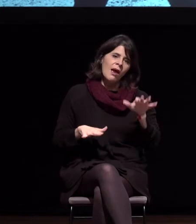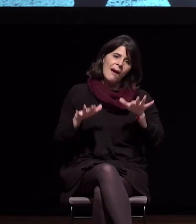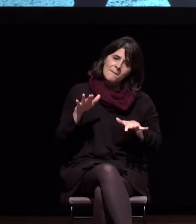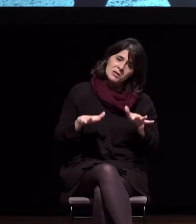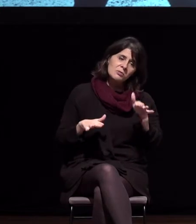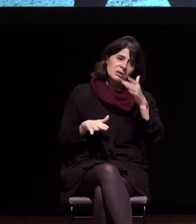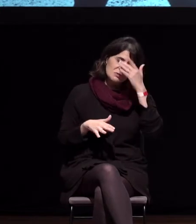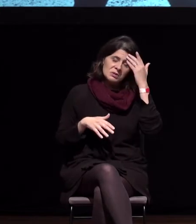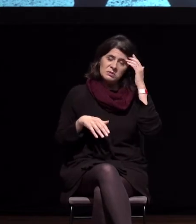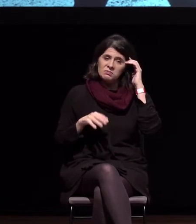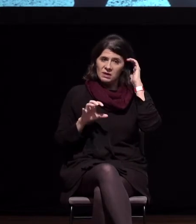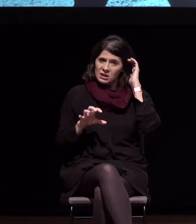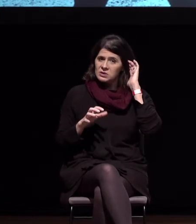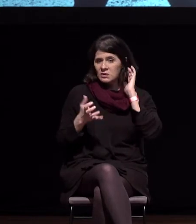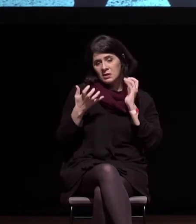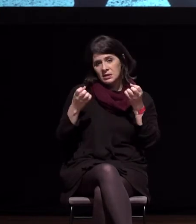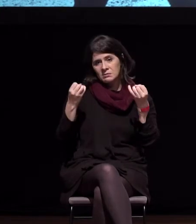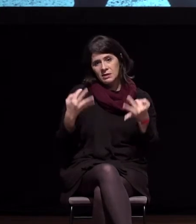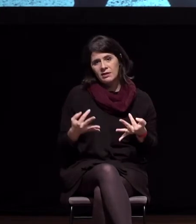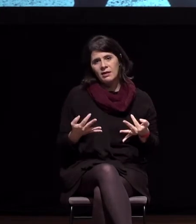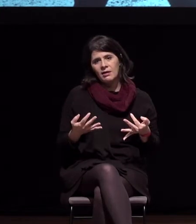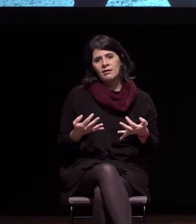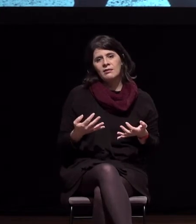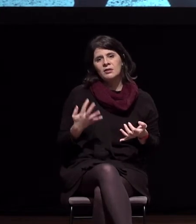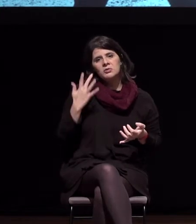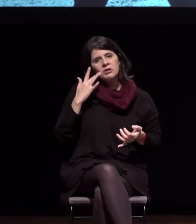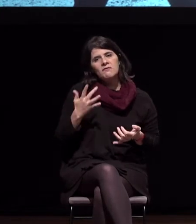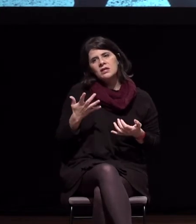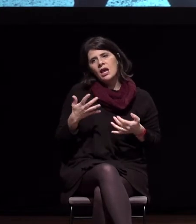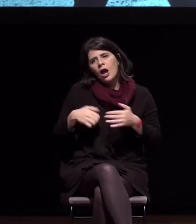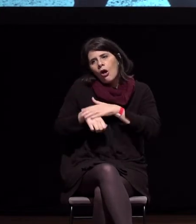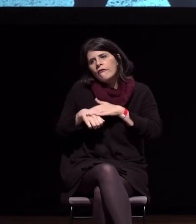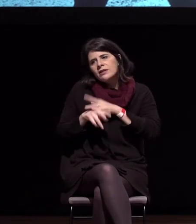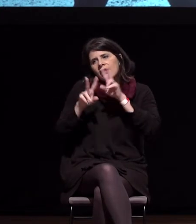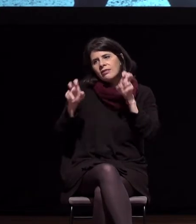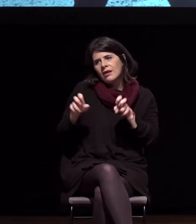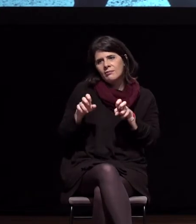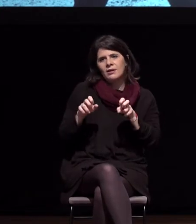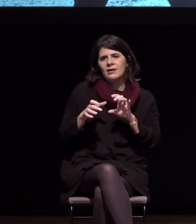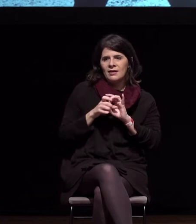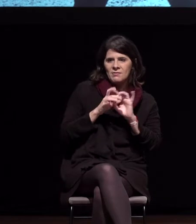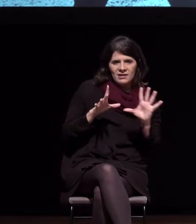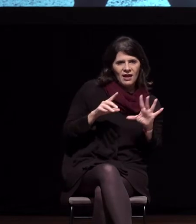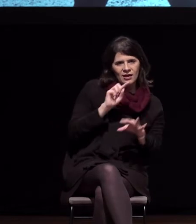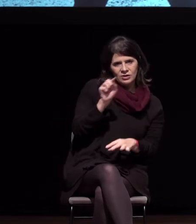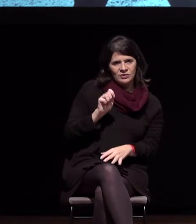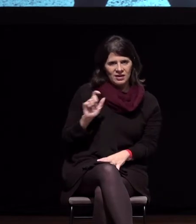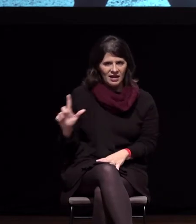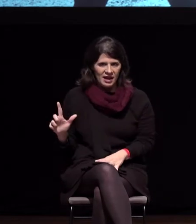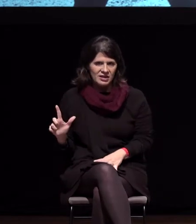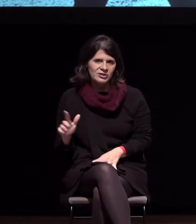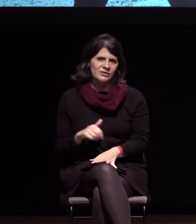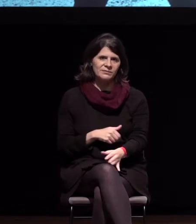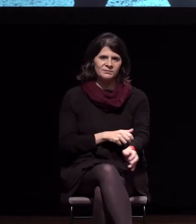nesse sentido aí da Liberdade, Zona Leste. O que você acha? Muito obrigada.